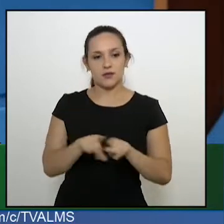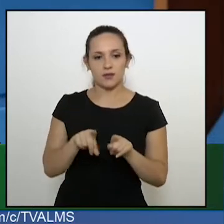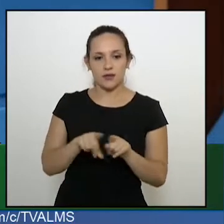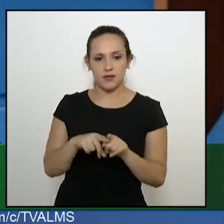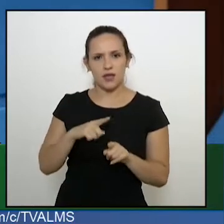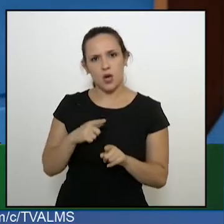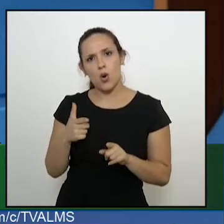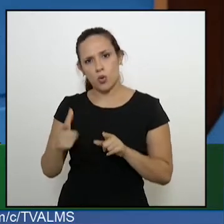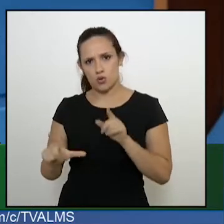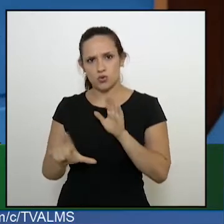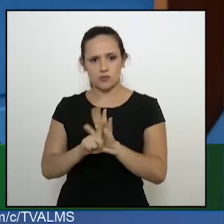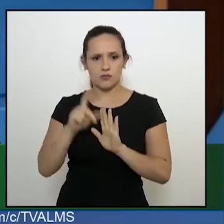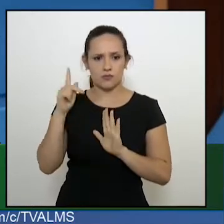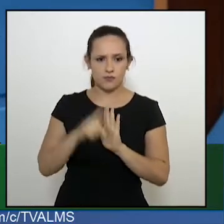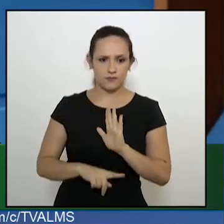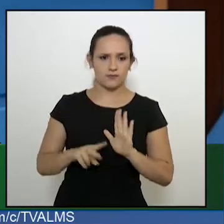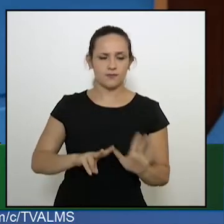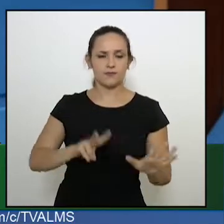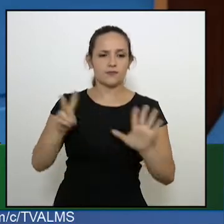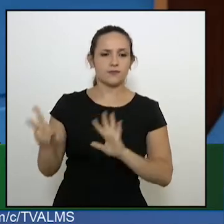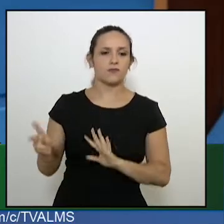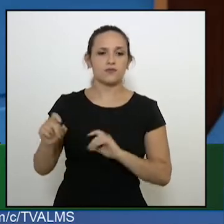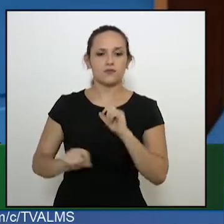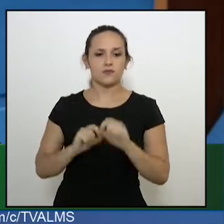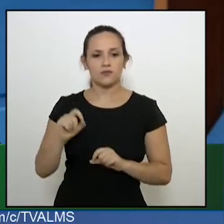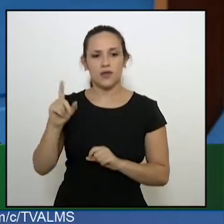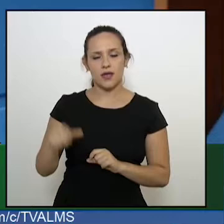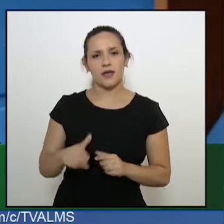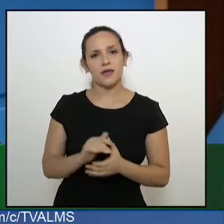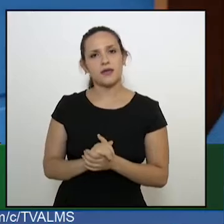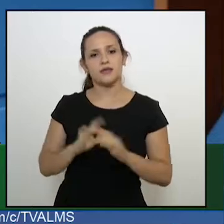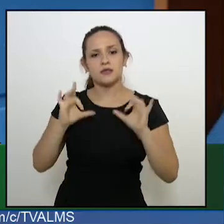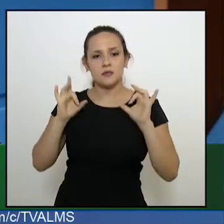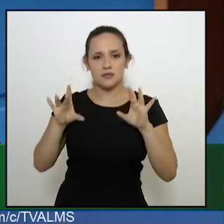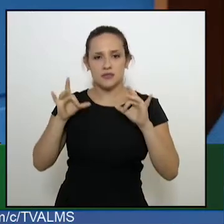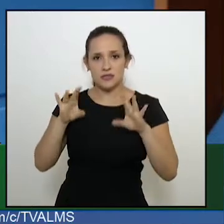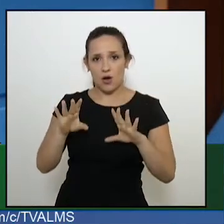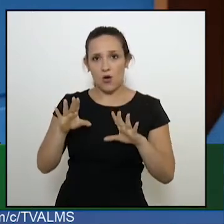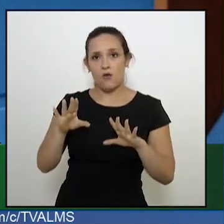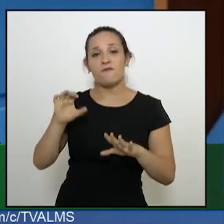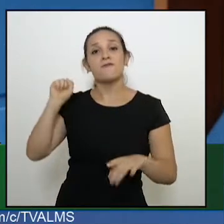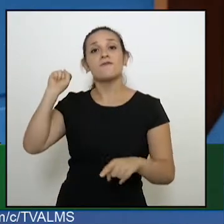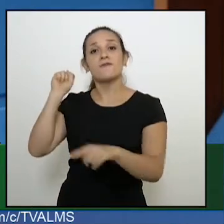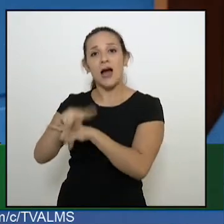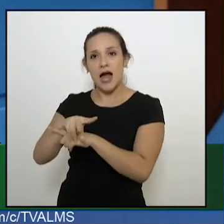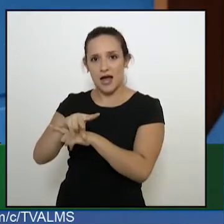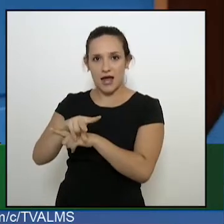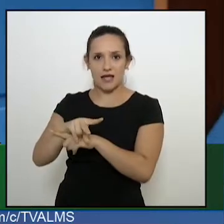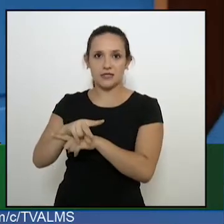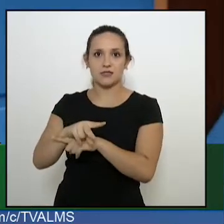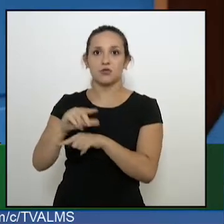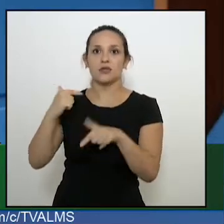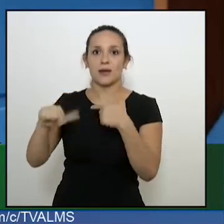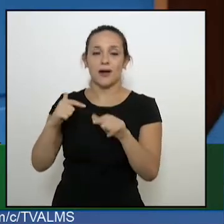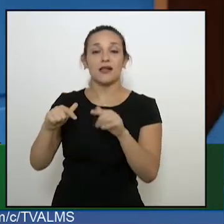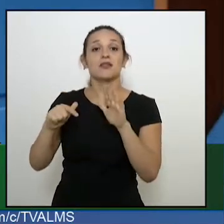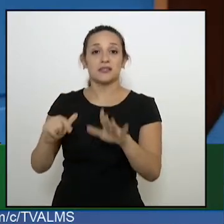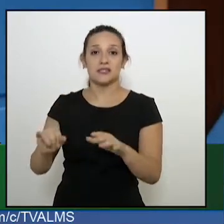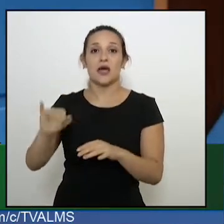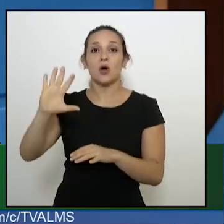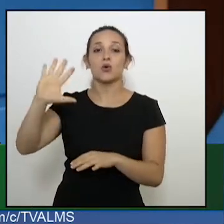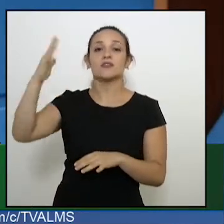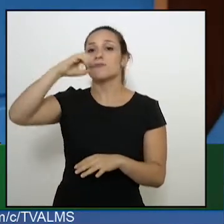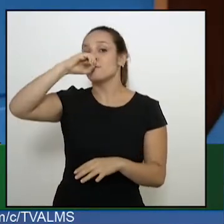lei que apresentei nessa casa naquela semana foi que dá prioridade de vaga no emprego às mulheres que sofreram vítimas